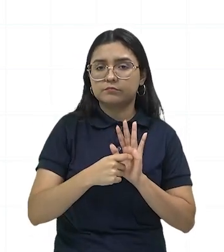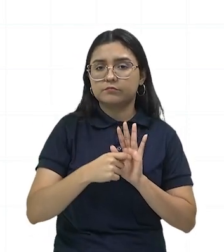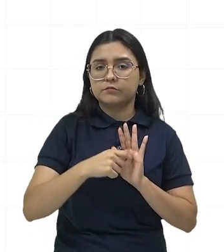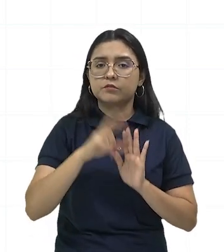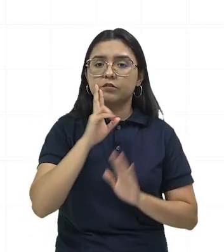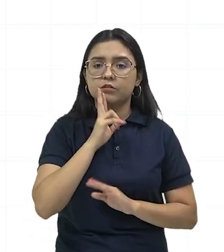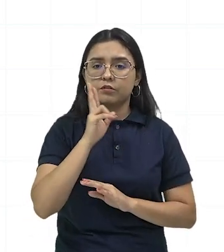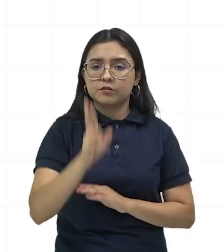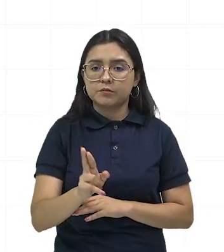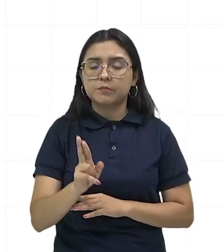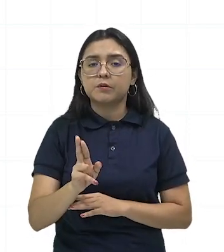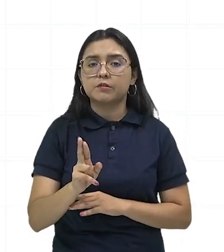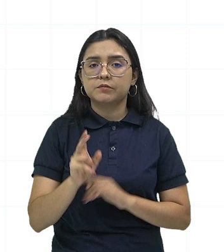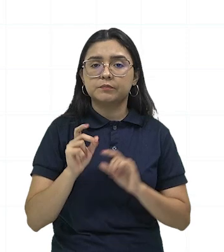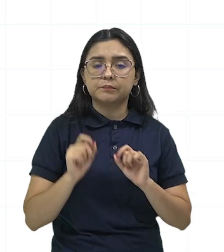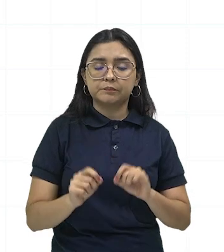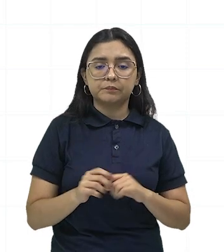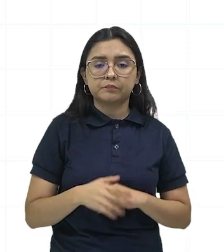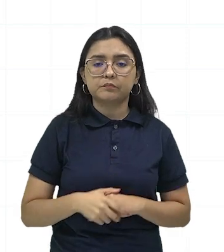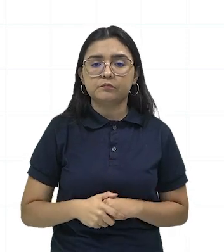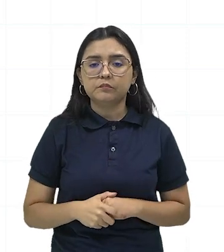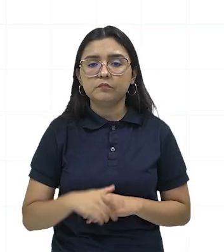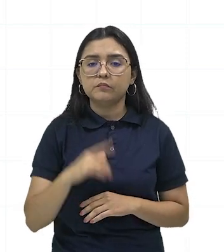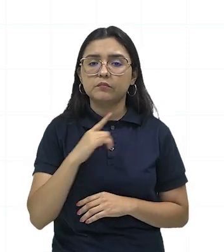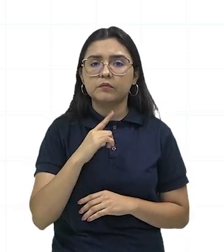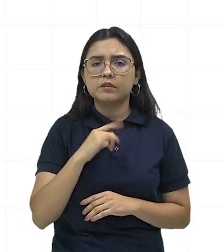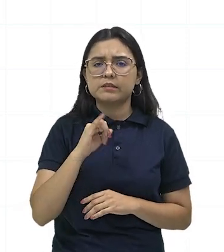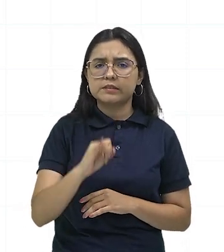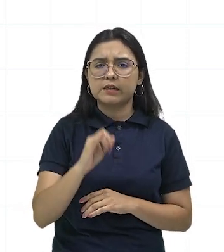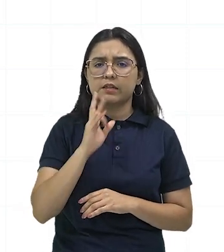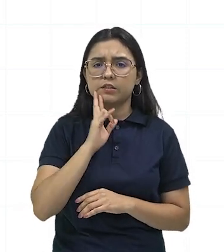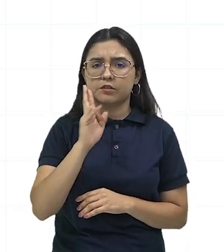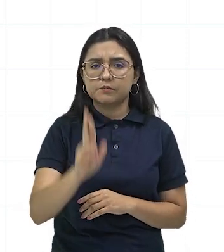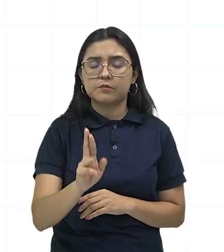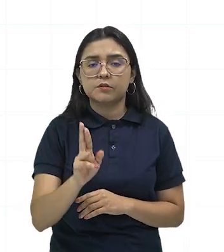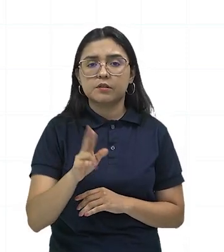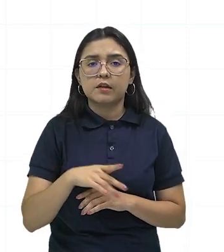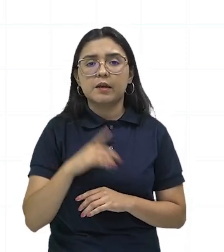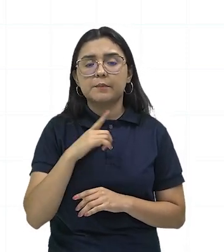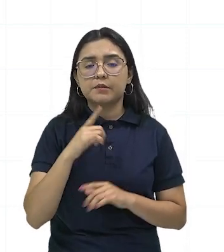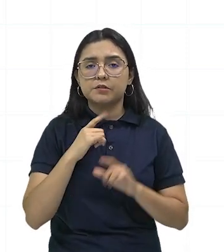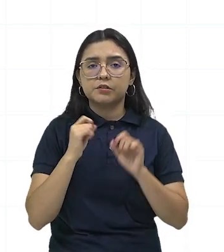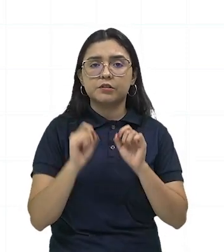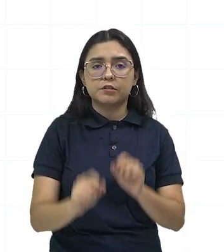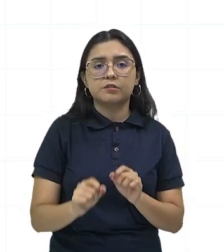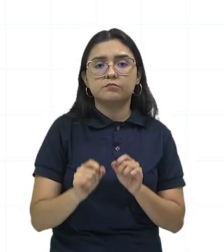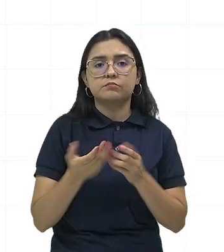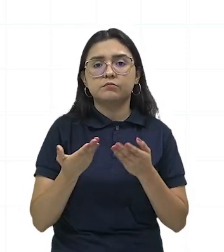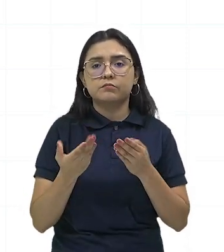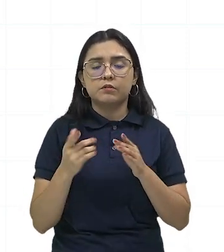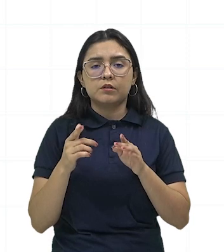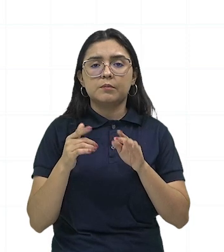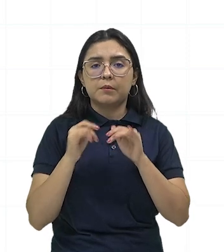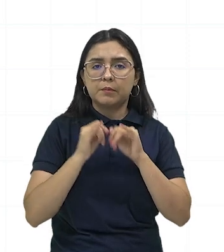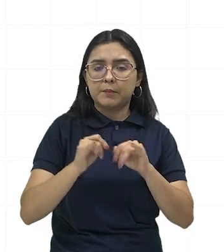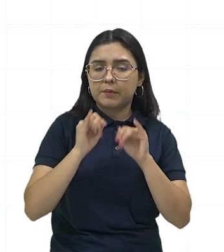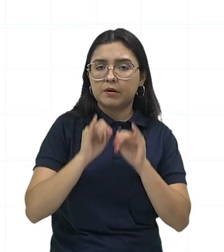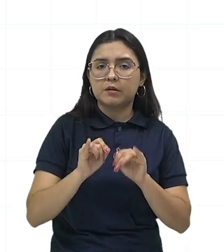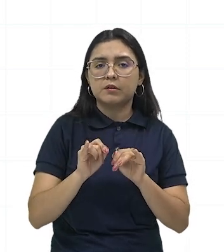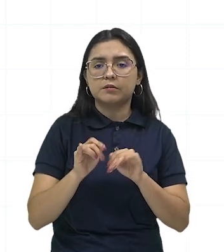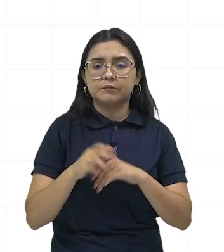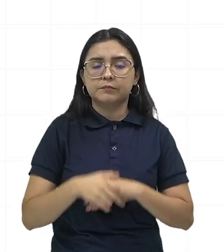ser tendenciosas? E se aquelas respostas que ele te dá é para te direcionar, para fazer uma propaganda sobre